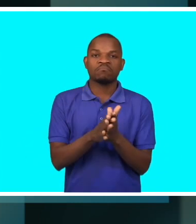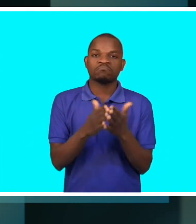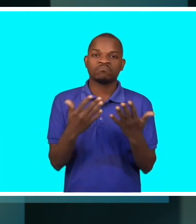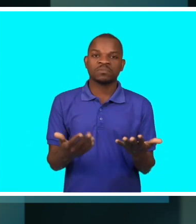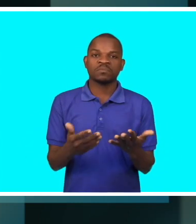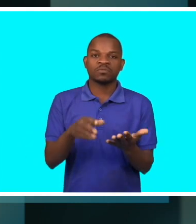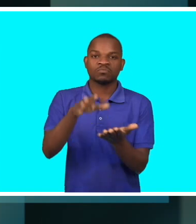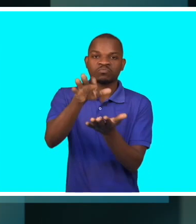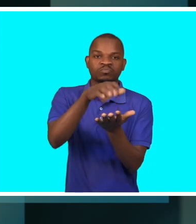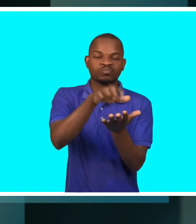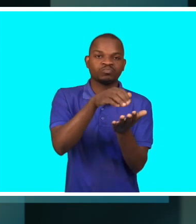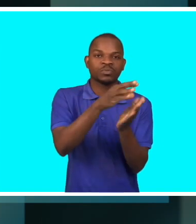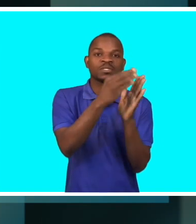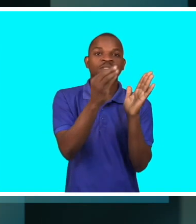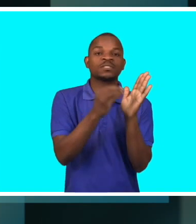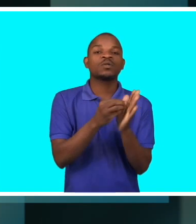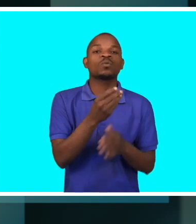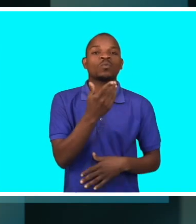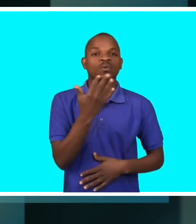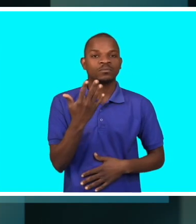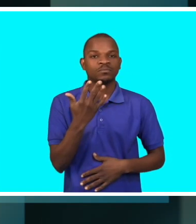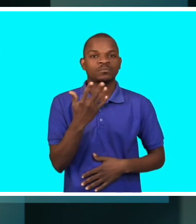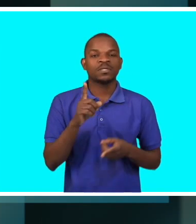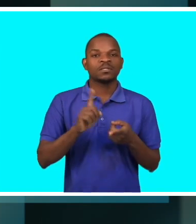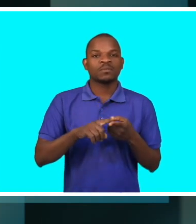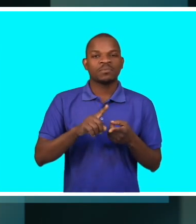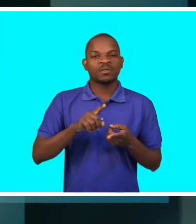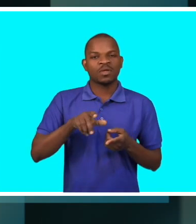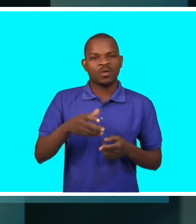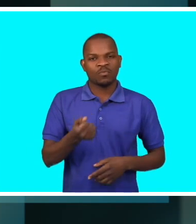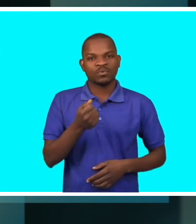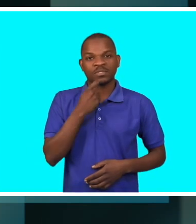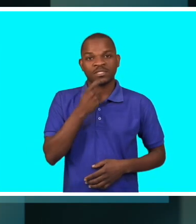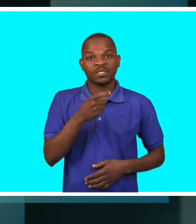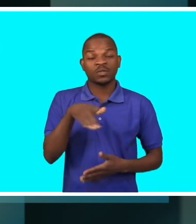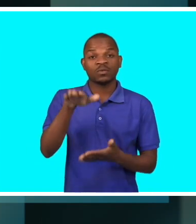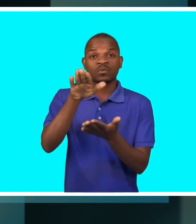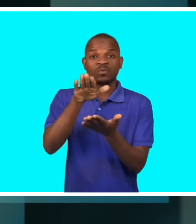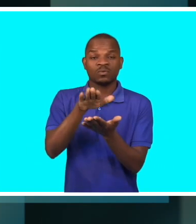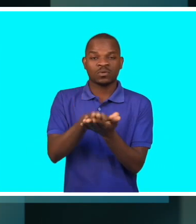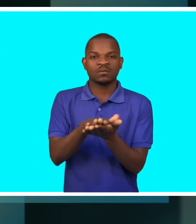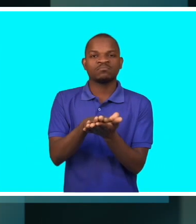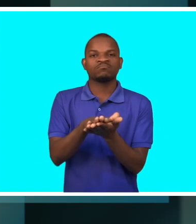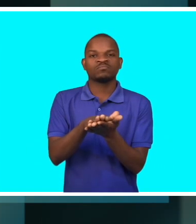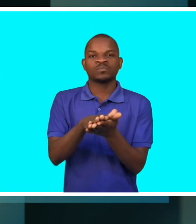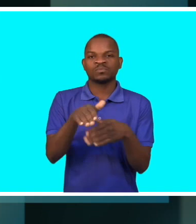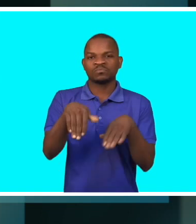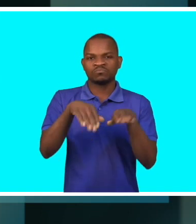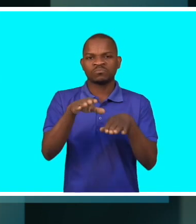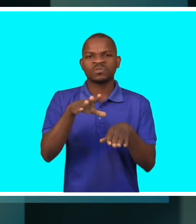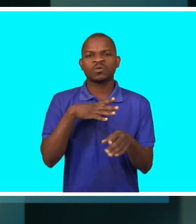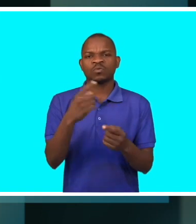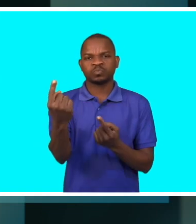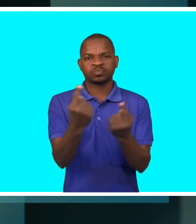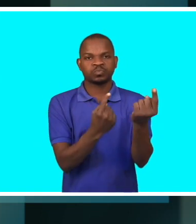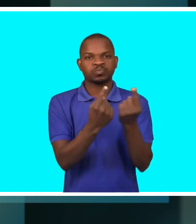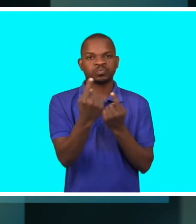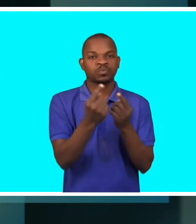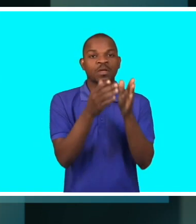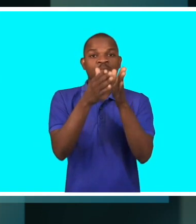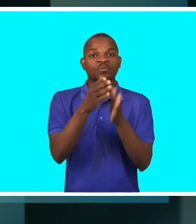portanto, este levantamento, não temos dados registados. O que posso dizer é que o Estádio Nacional do Zimpito tem vindo a receber